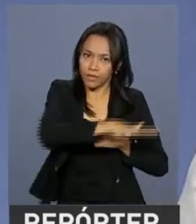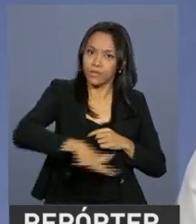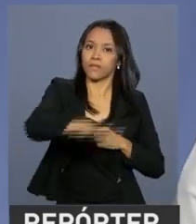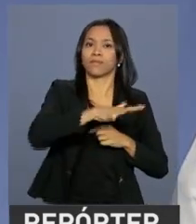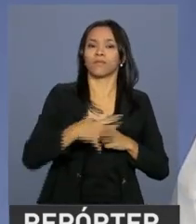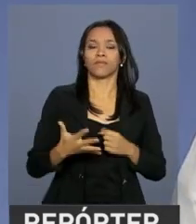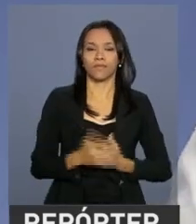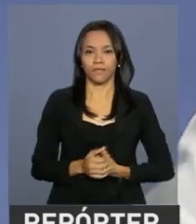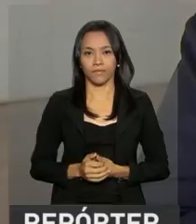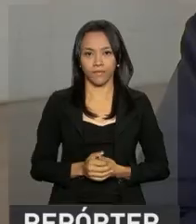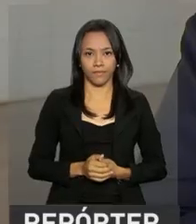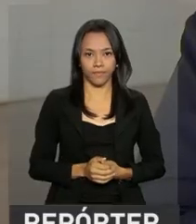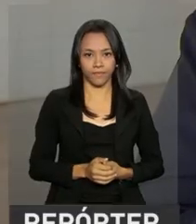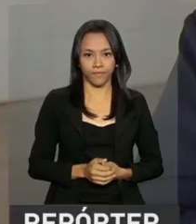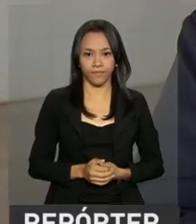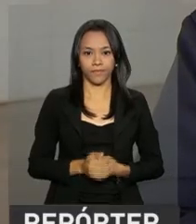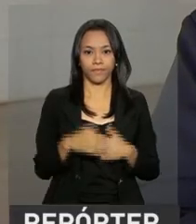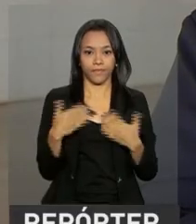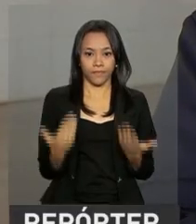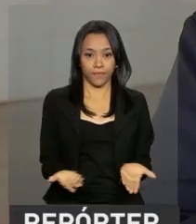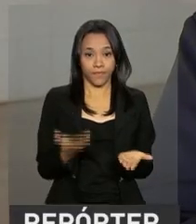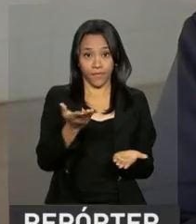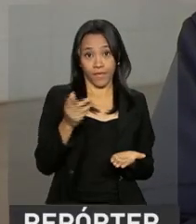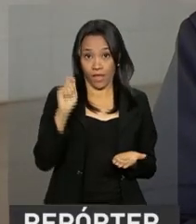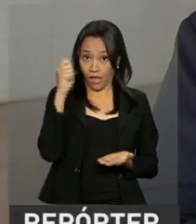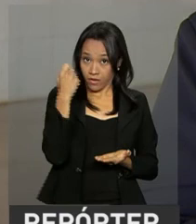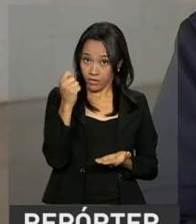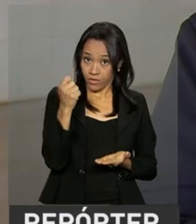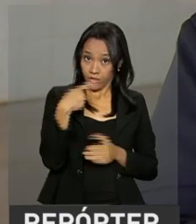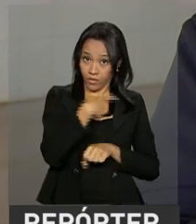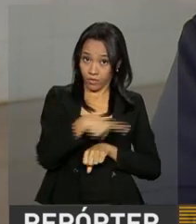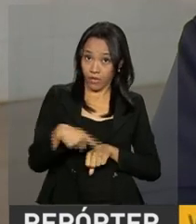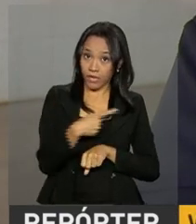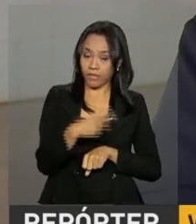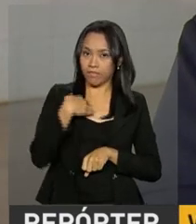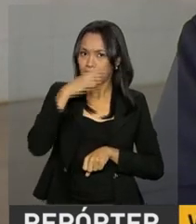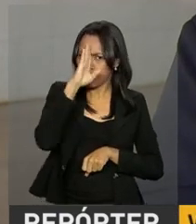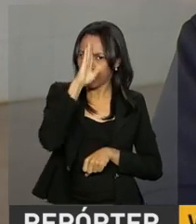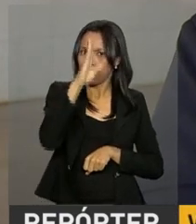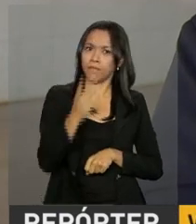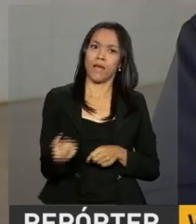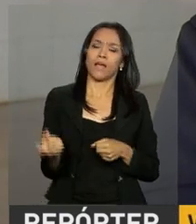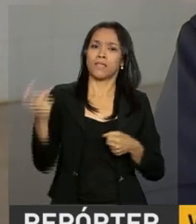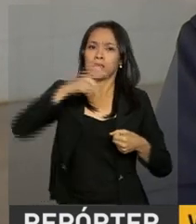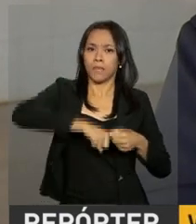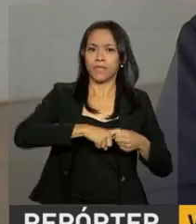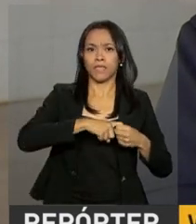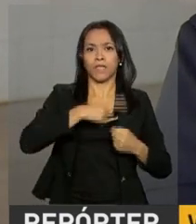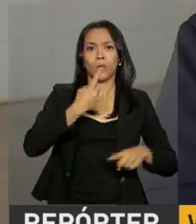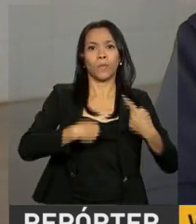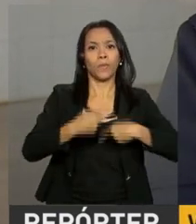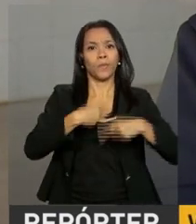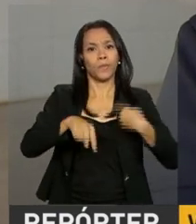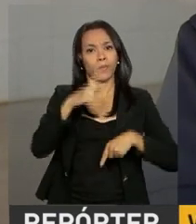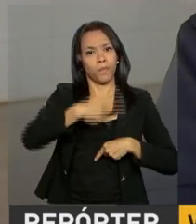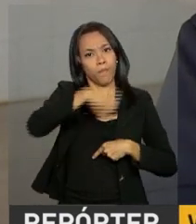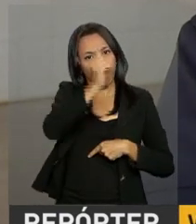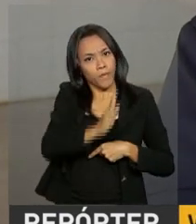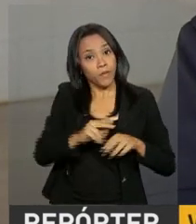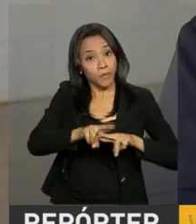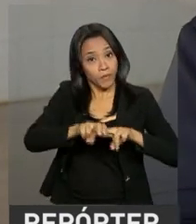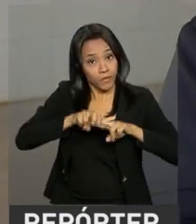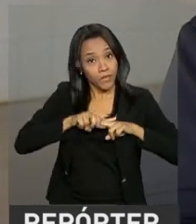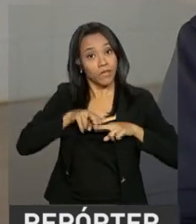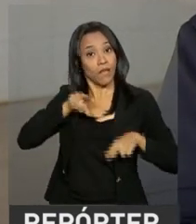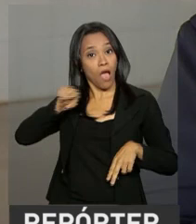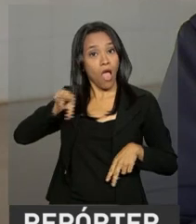muito mais sofisticado a argentina é um dos principais parceiros políticos e comerciais do brasil por isso foi